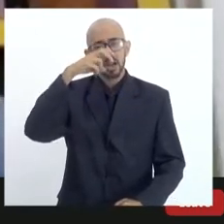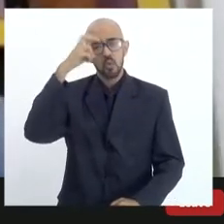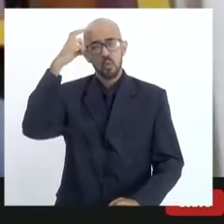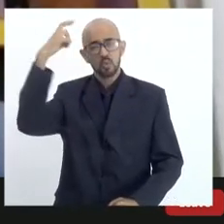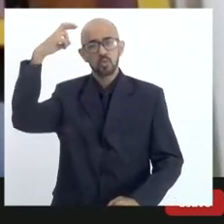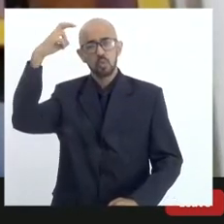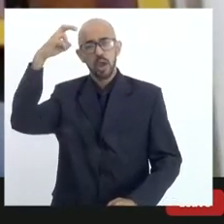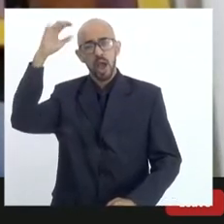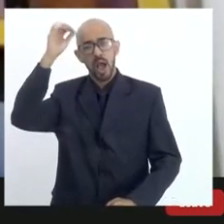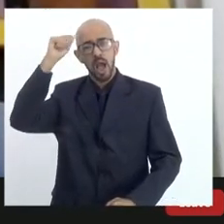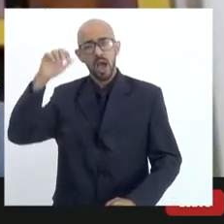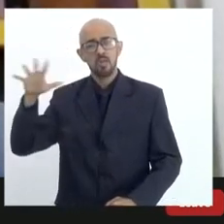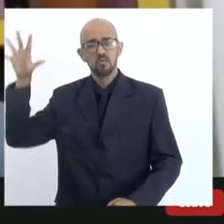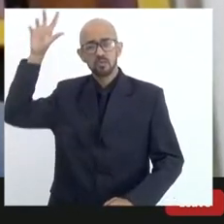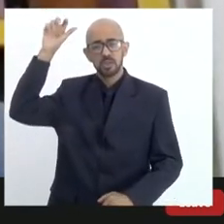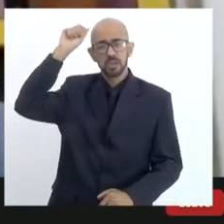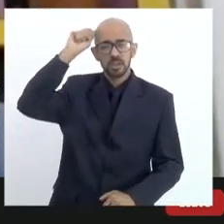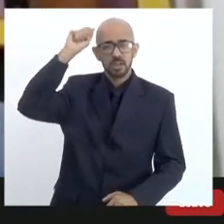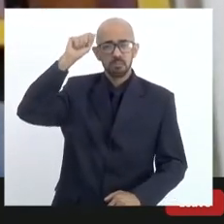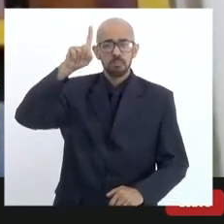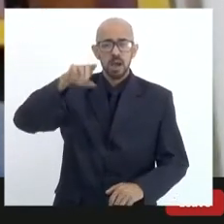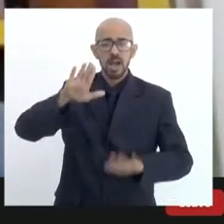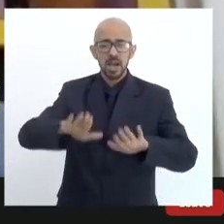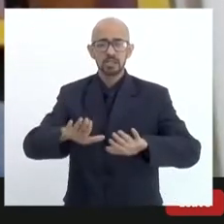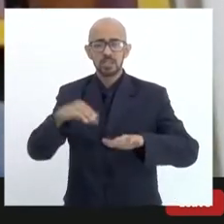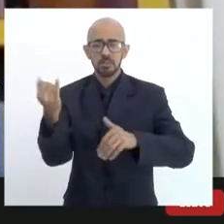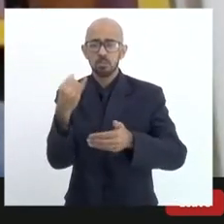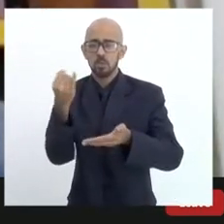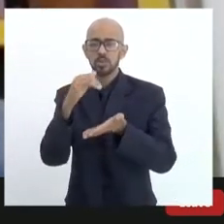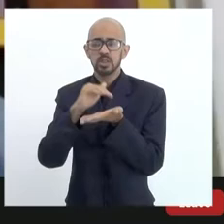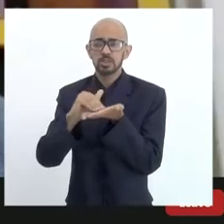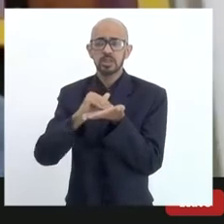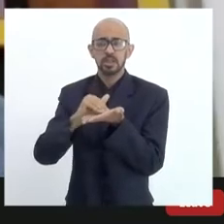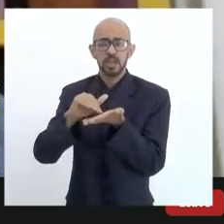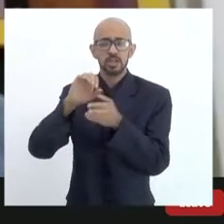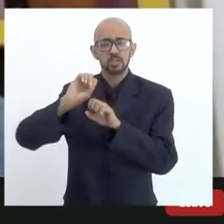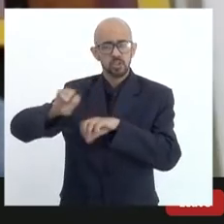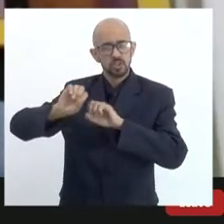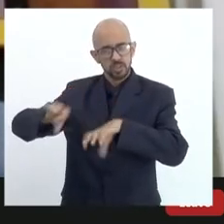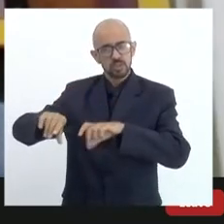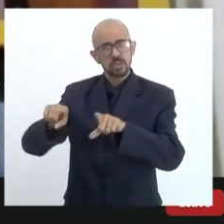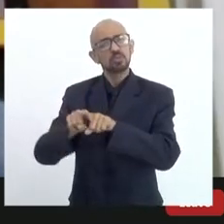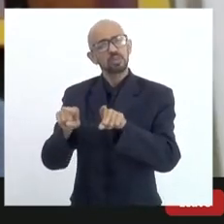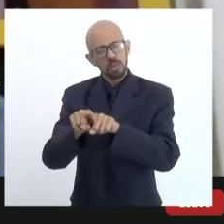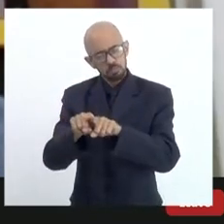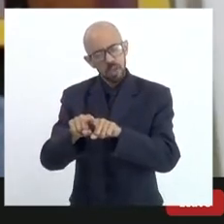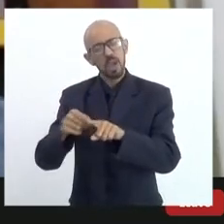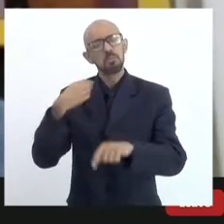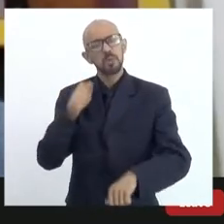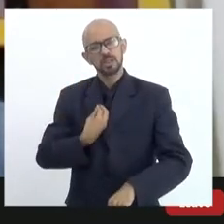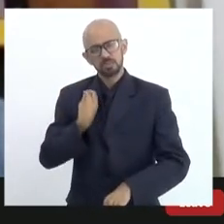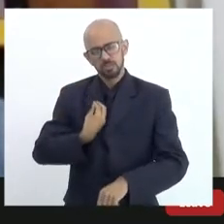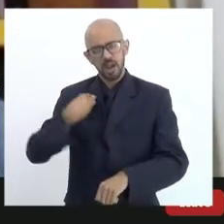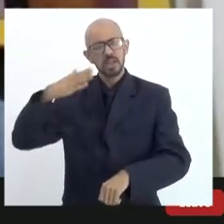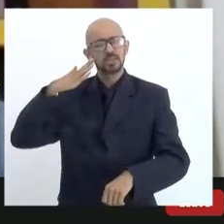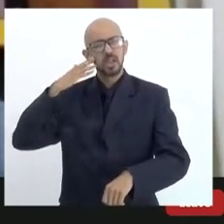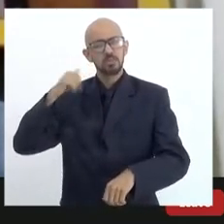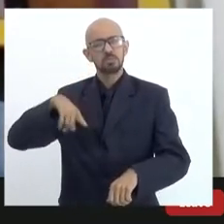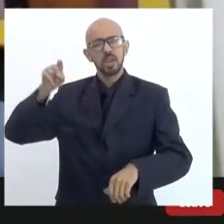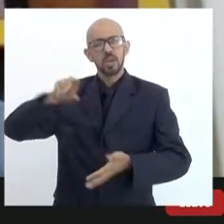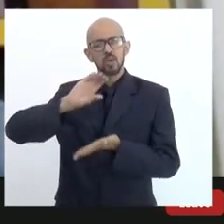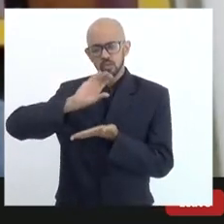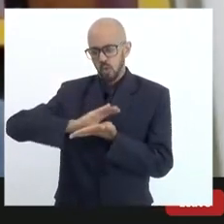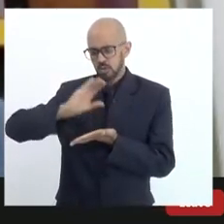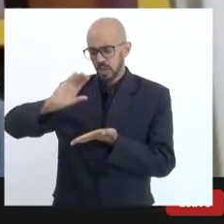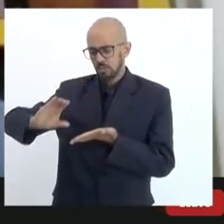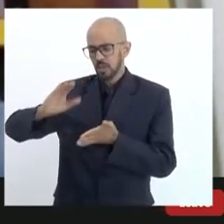aqui a Secretaria de Educação, né? Fazer um grande, o secretário, fazer um grande levantamento dos orçamentos desse período,